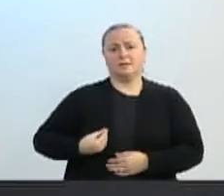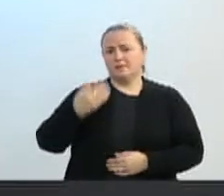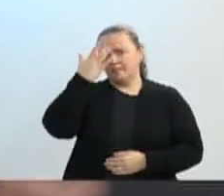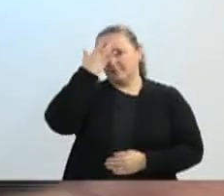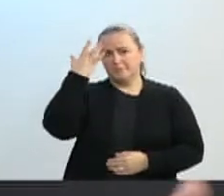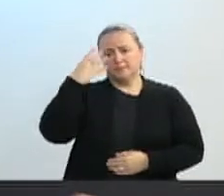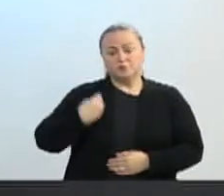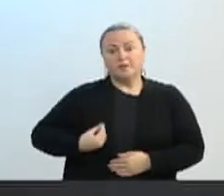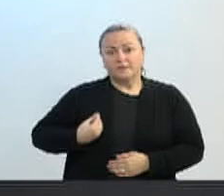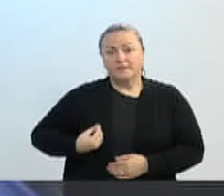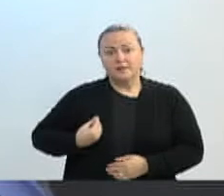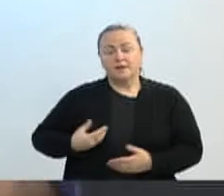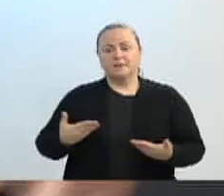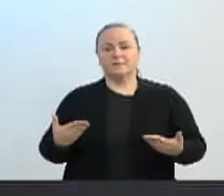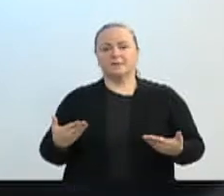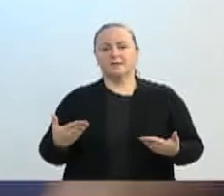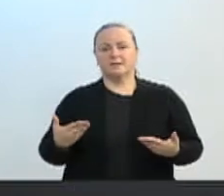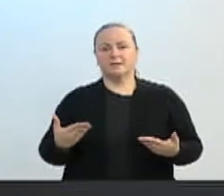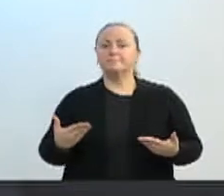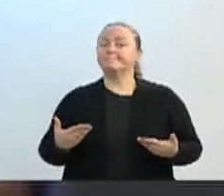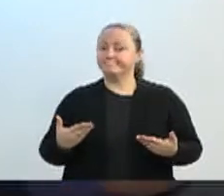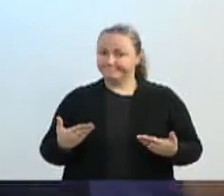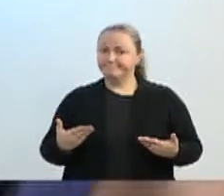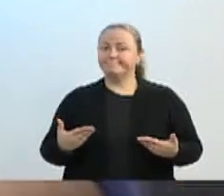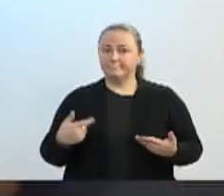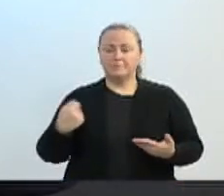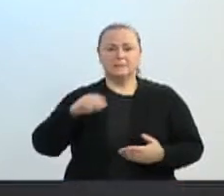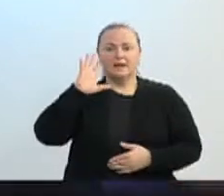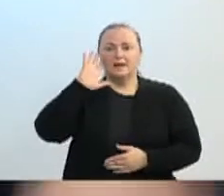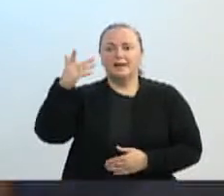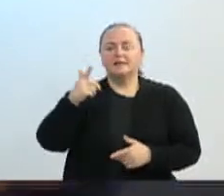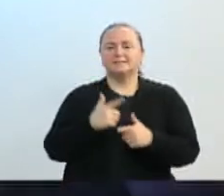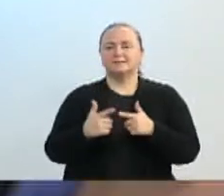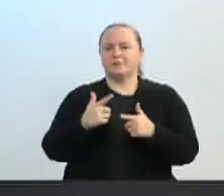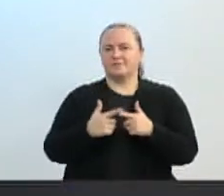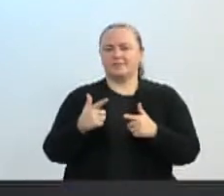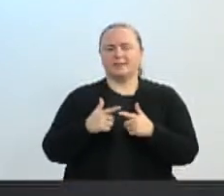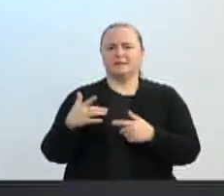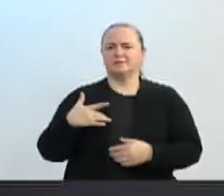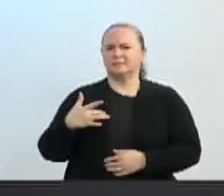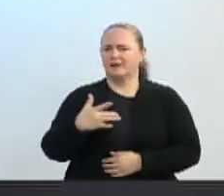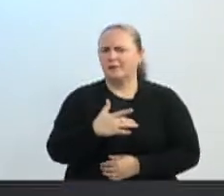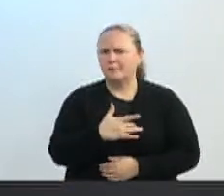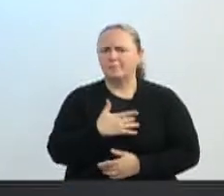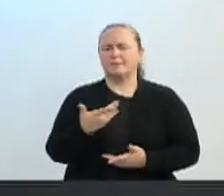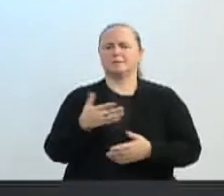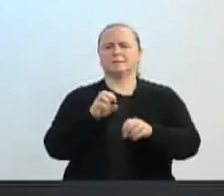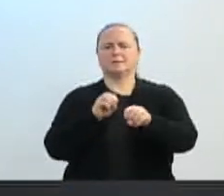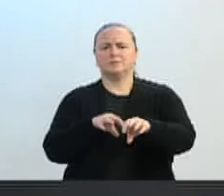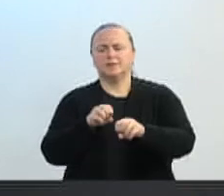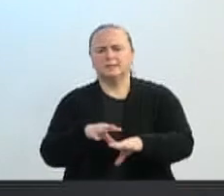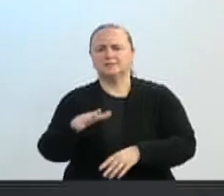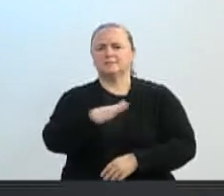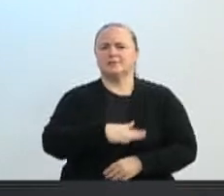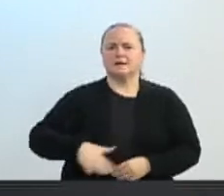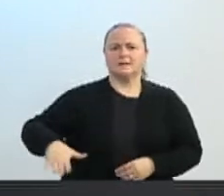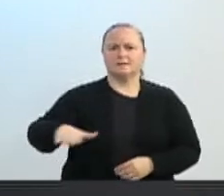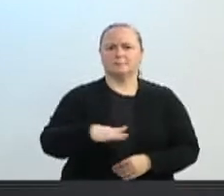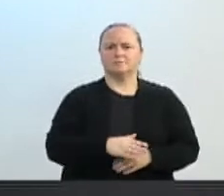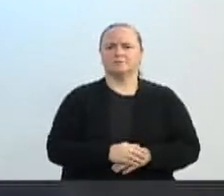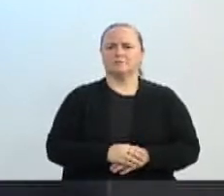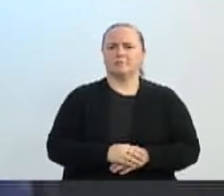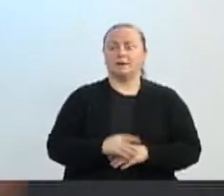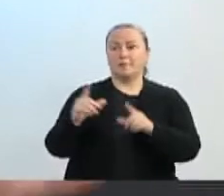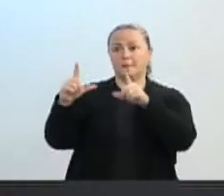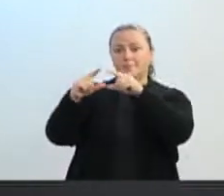vive, onde nós precisamos ter soluções para os problemas da saúde, da educação, todos os problemas do dia a dia da cidade. Então é menos em Brasília e mais nos